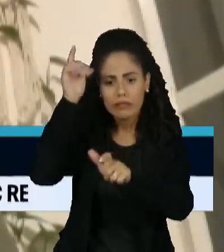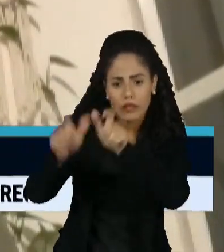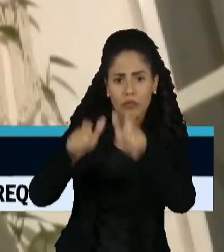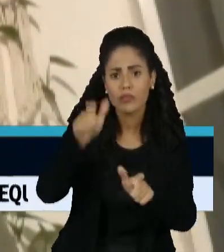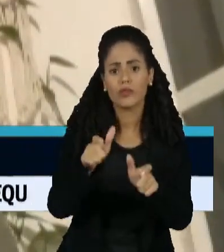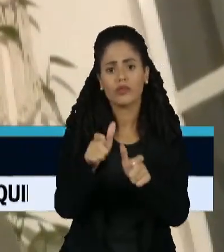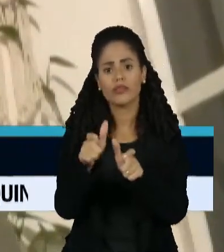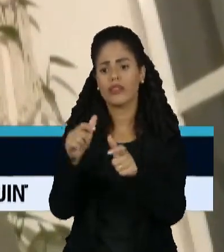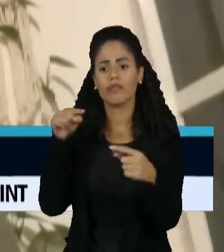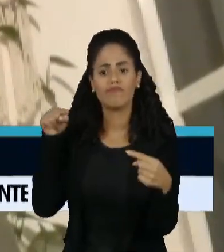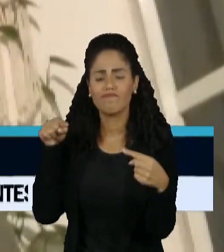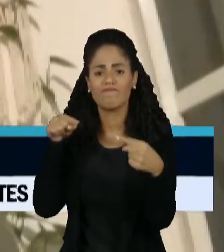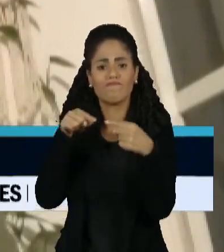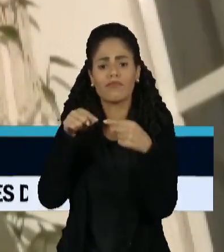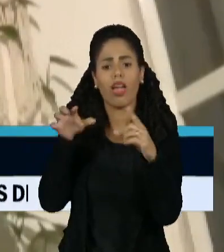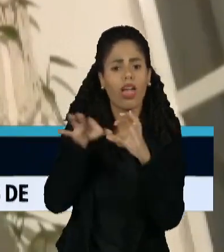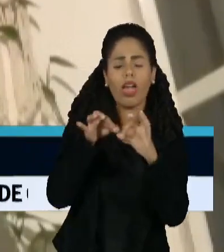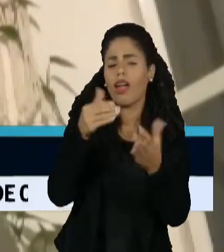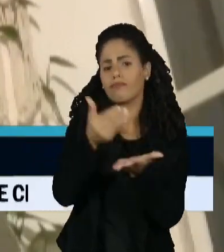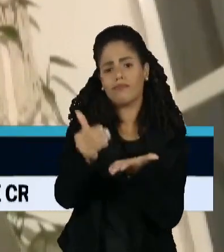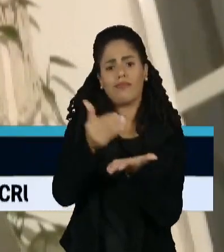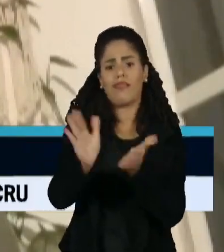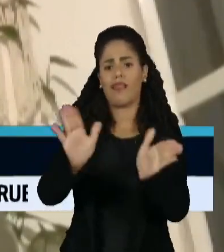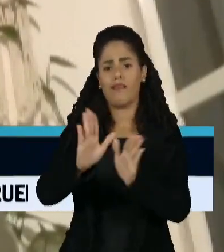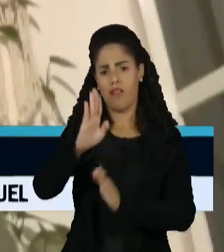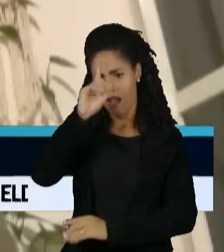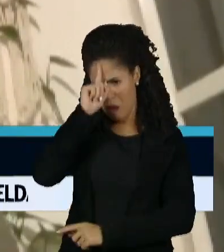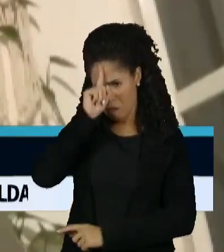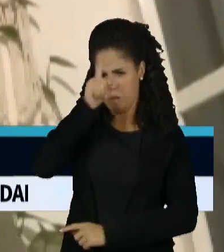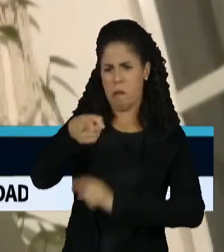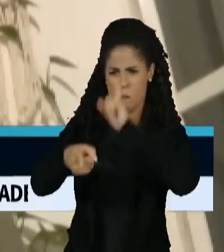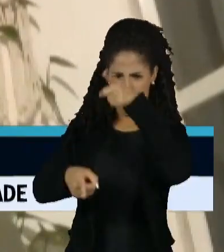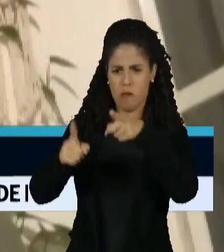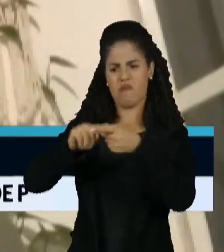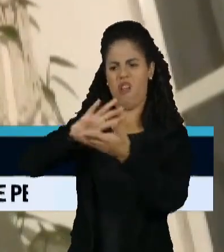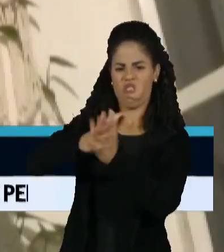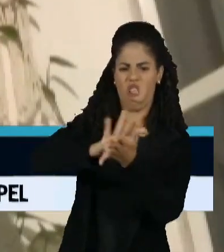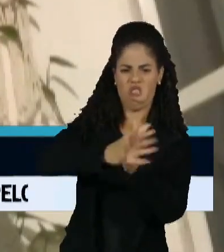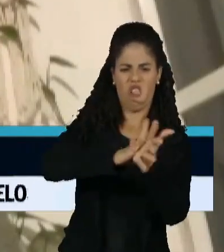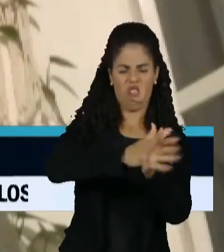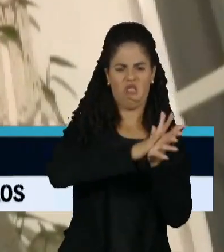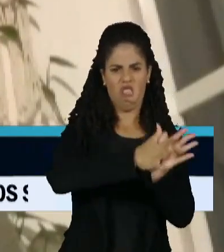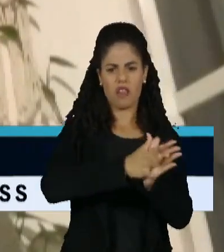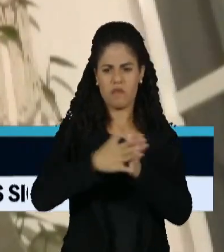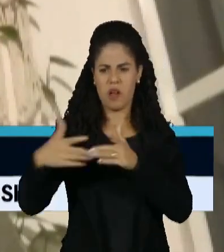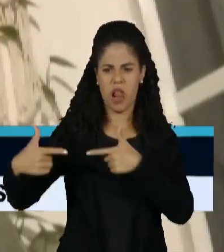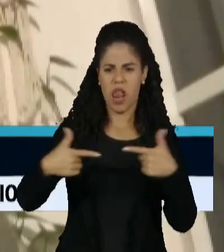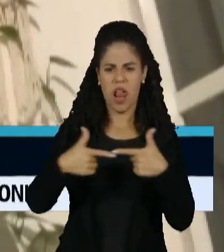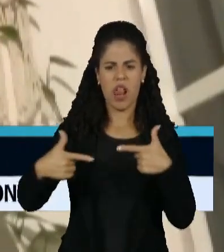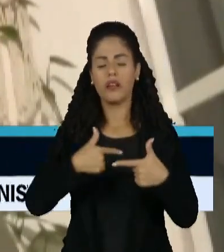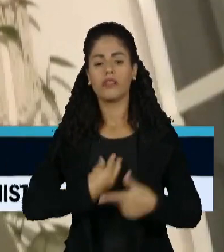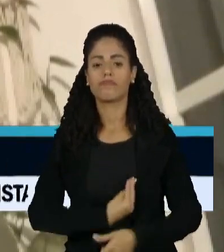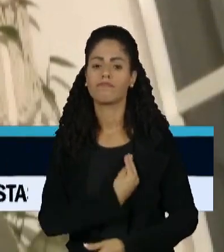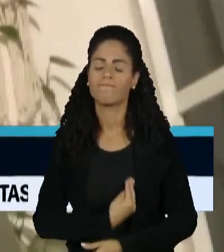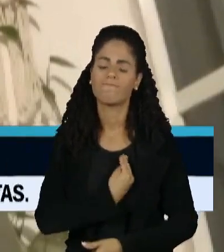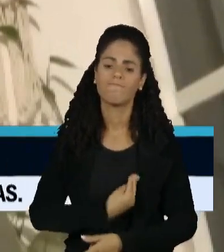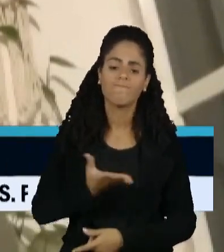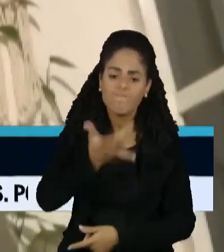ver com isso, né? São ordens superiores de pessoas que se odeiam e que colocam